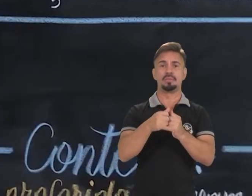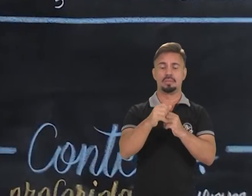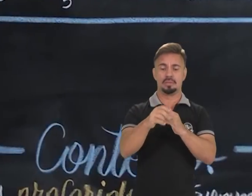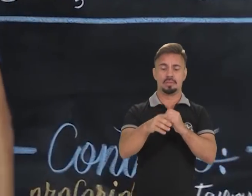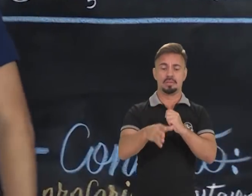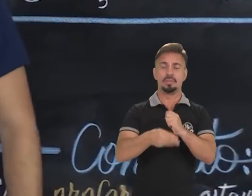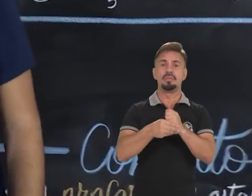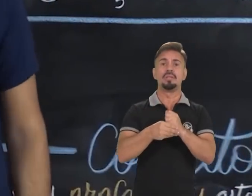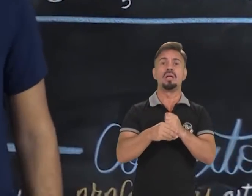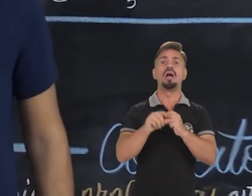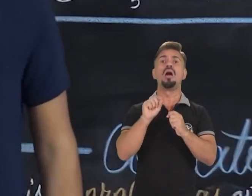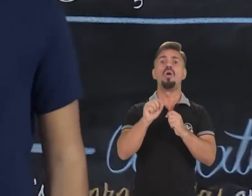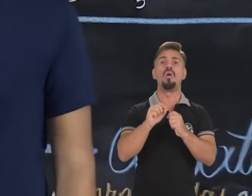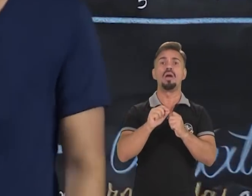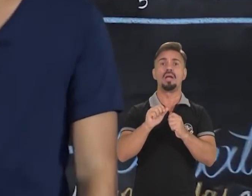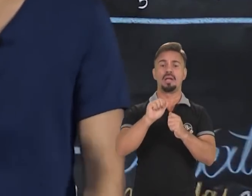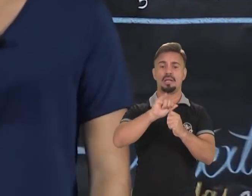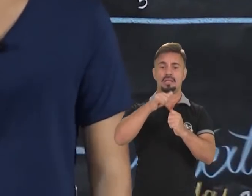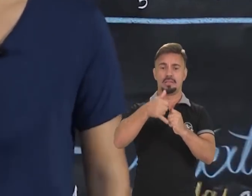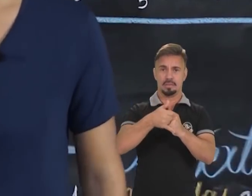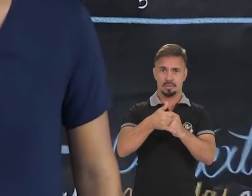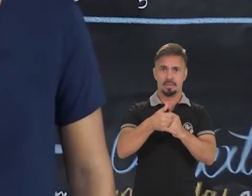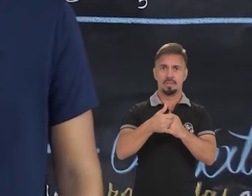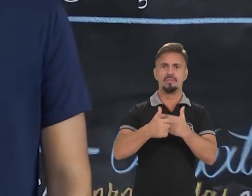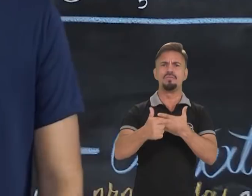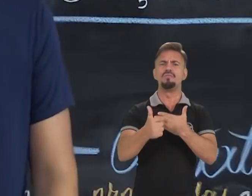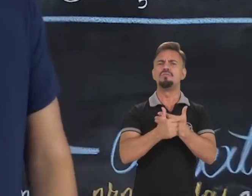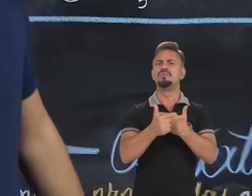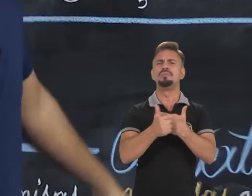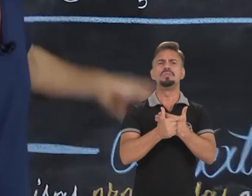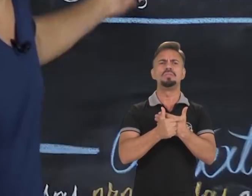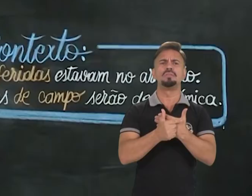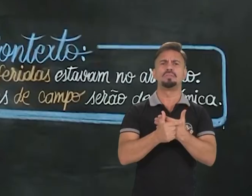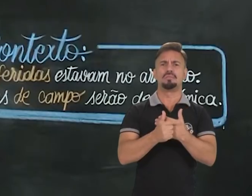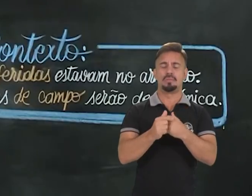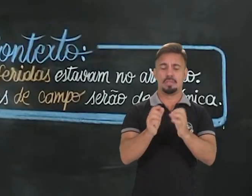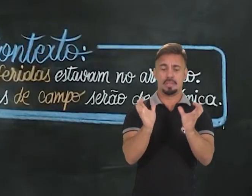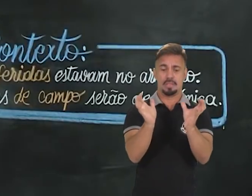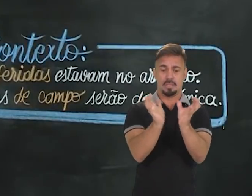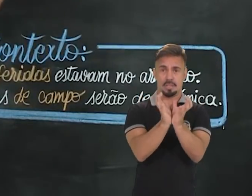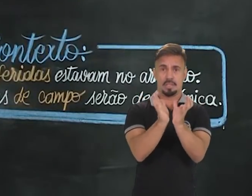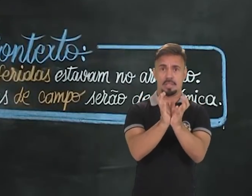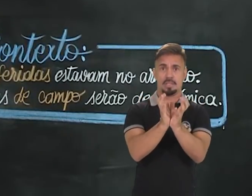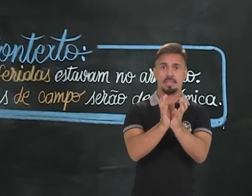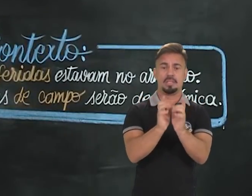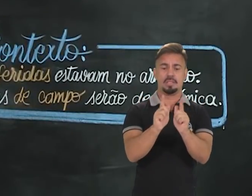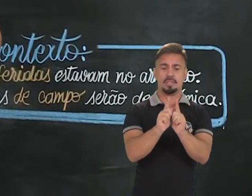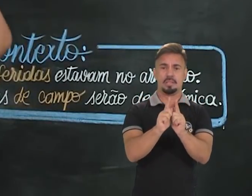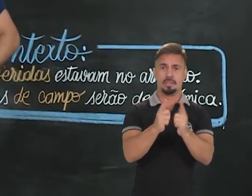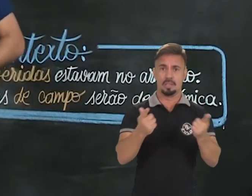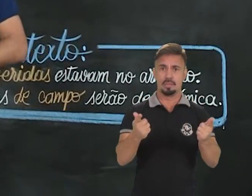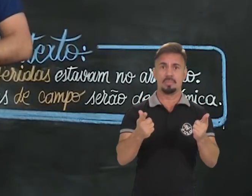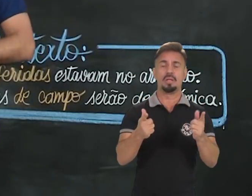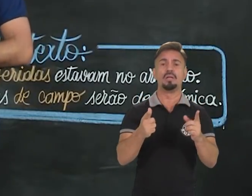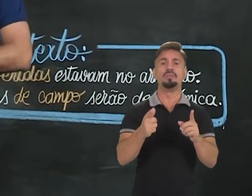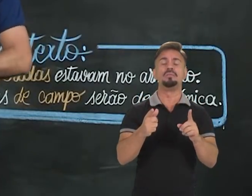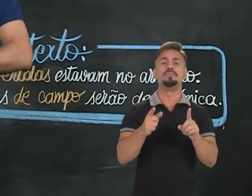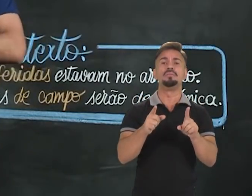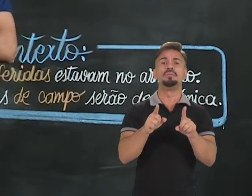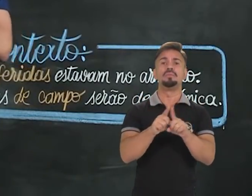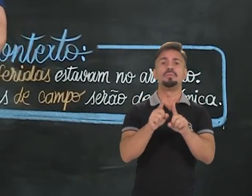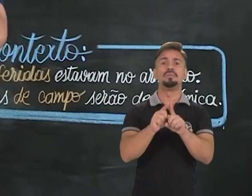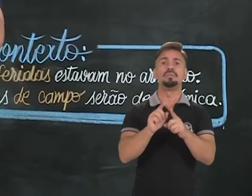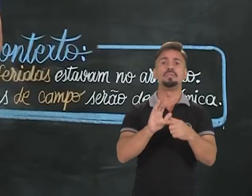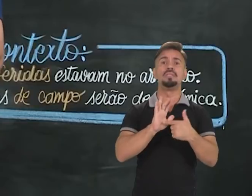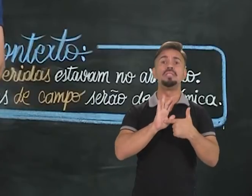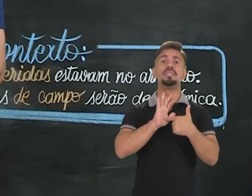dos adjuntos mais comuns é o adjetivo. A função do adjetivo como classe gramatical e também, nesse caso, como função sintática,